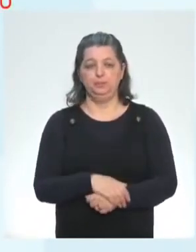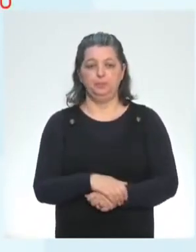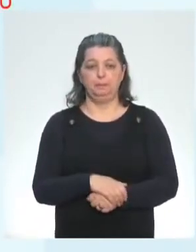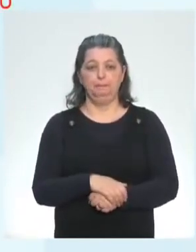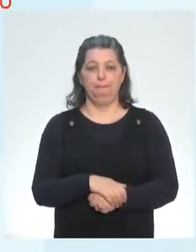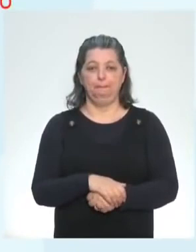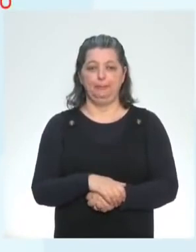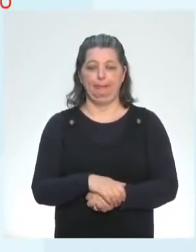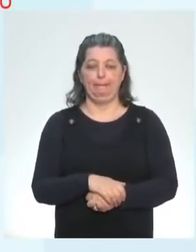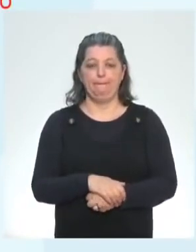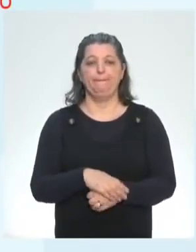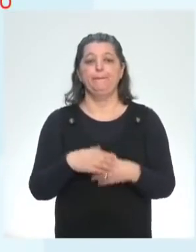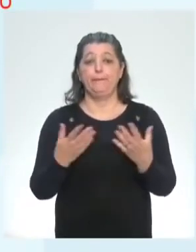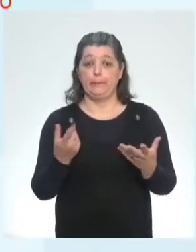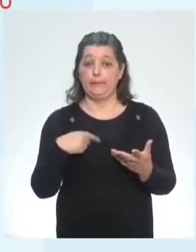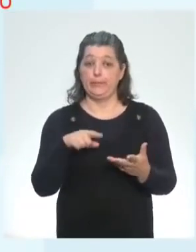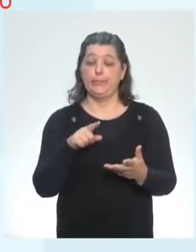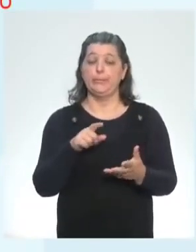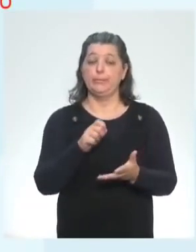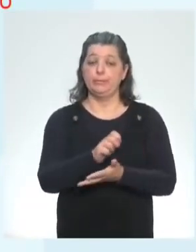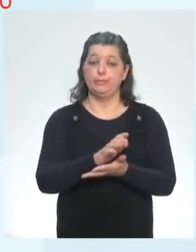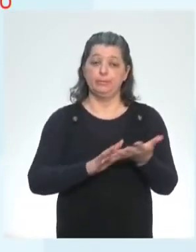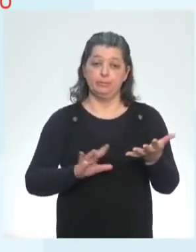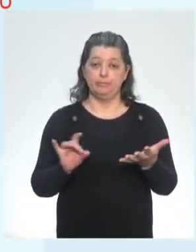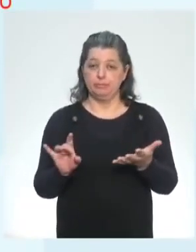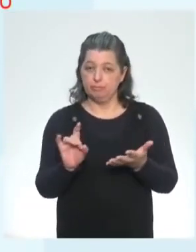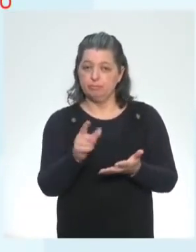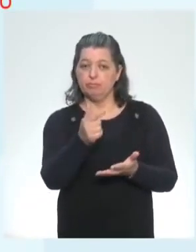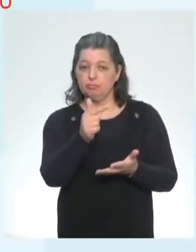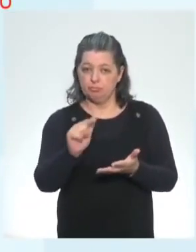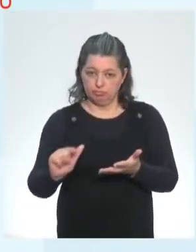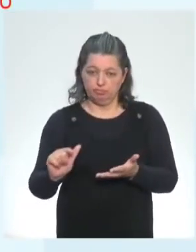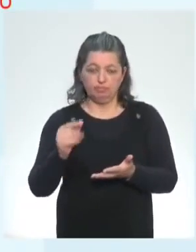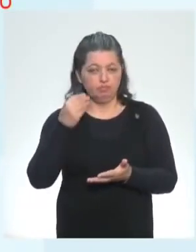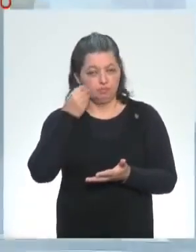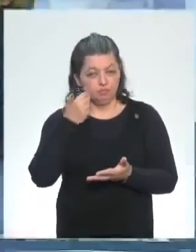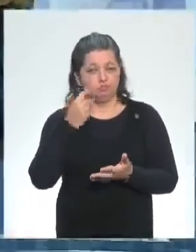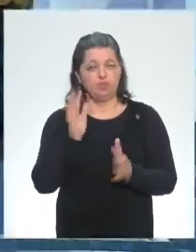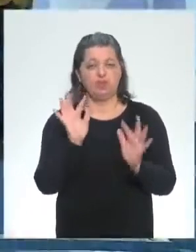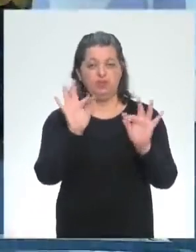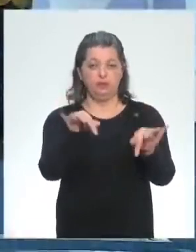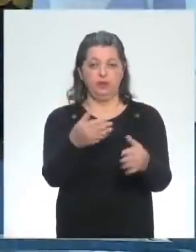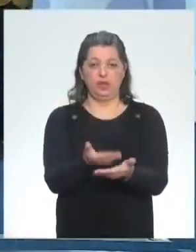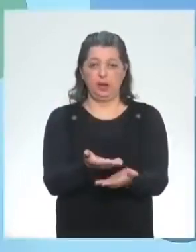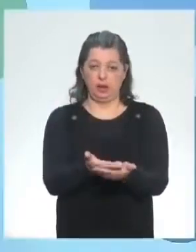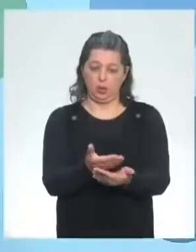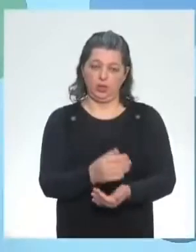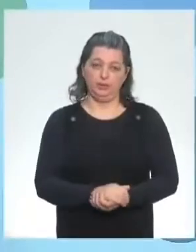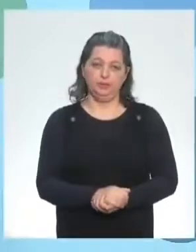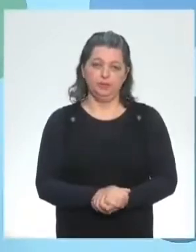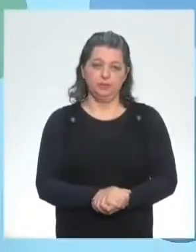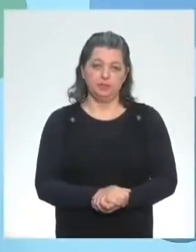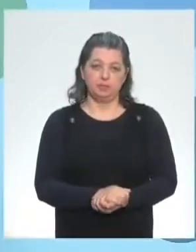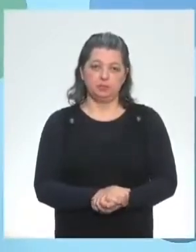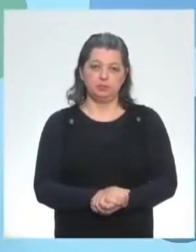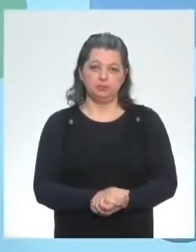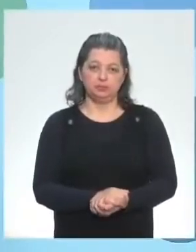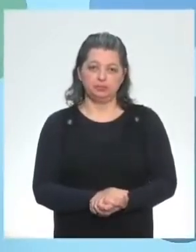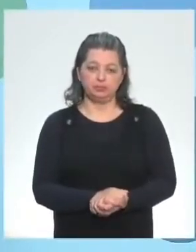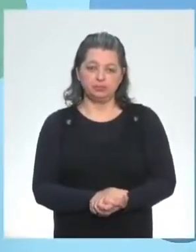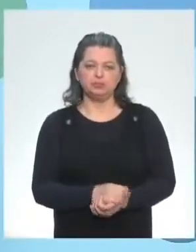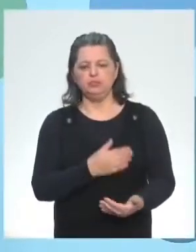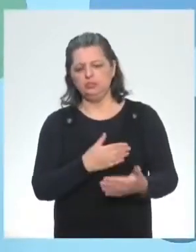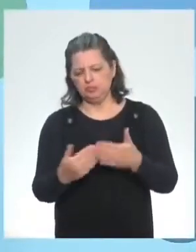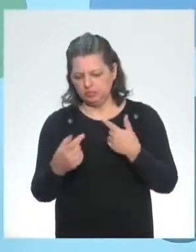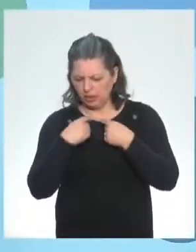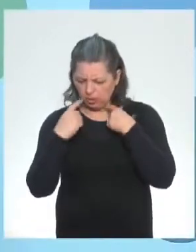gente, vocês vão fazer aí para cada outra amostra e acabou a aula, Fábio. Sim, e claro que aí qualquer dúvida, os seus professores estão aí